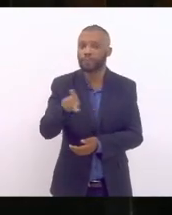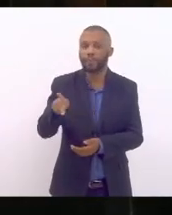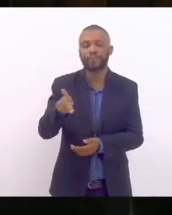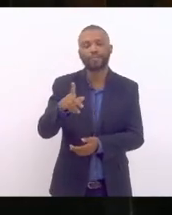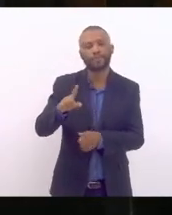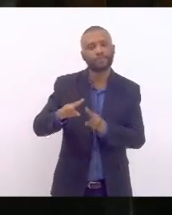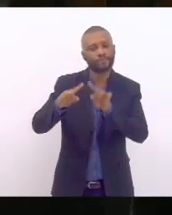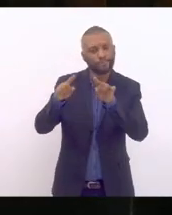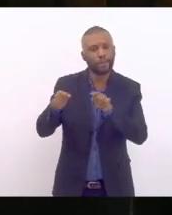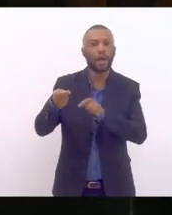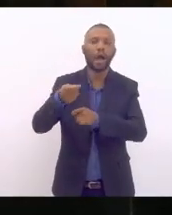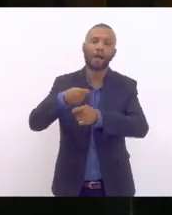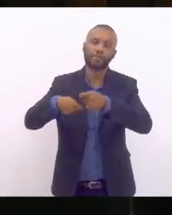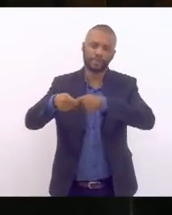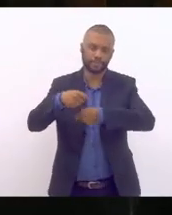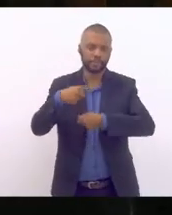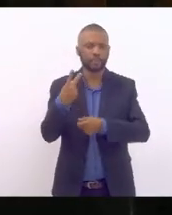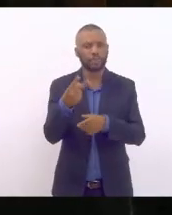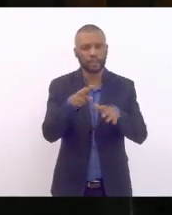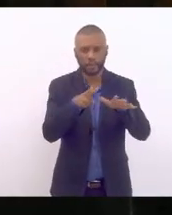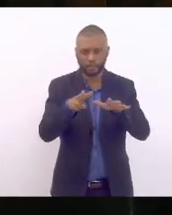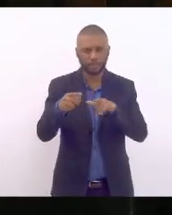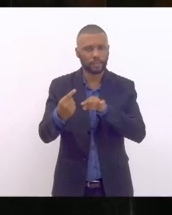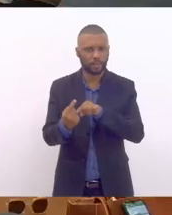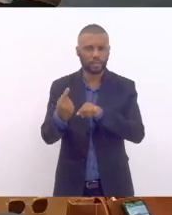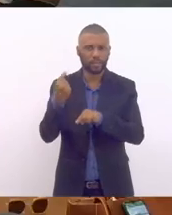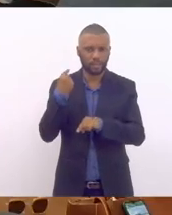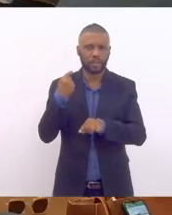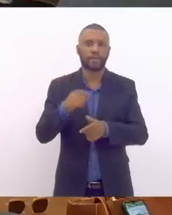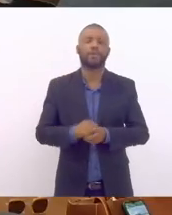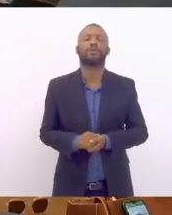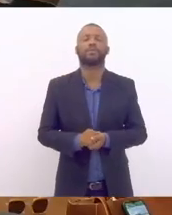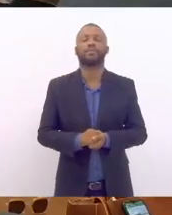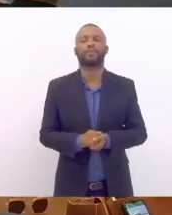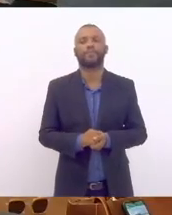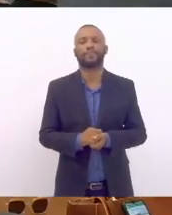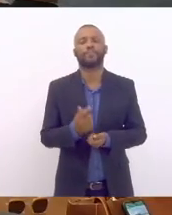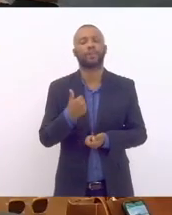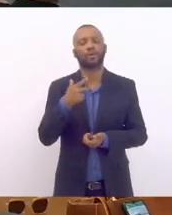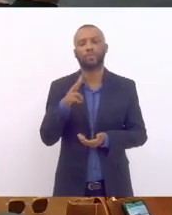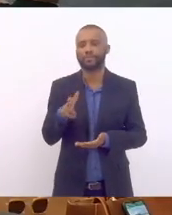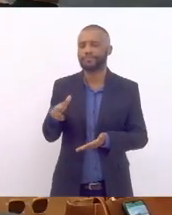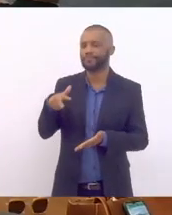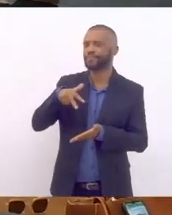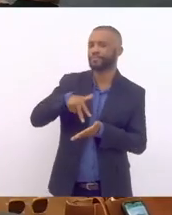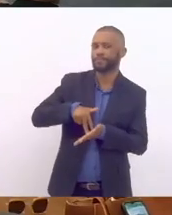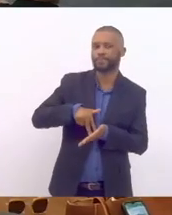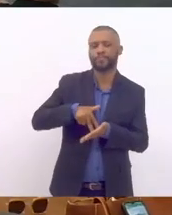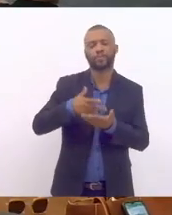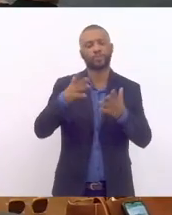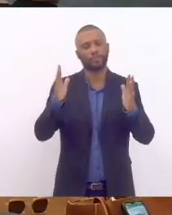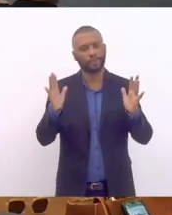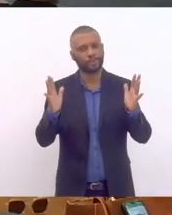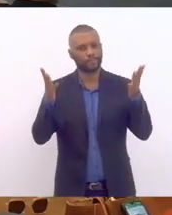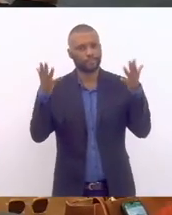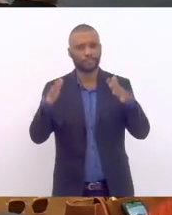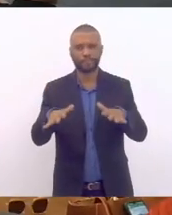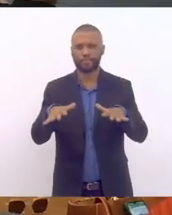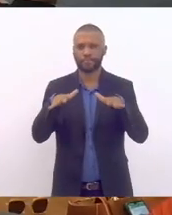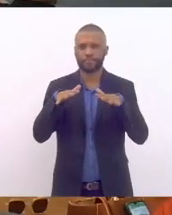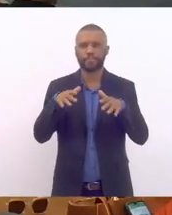administrativo há duas semanas atrás eu compareci a uma solenidade